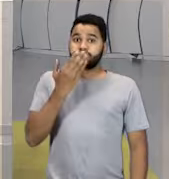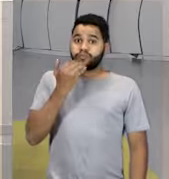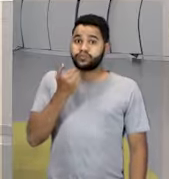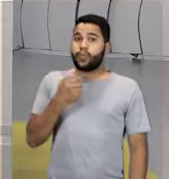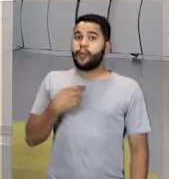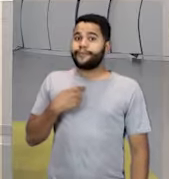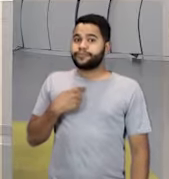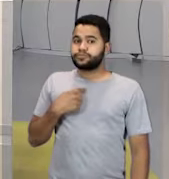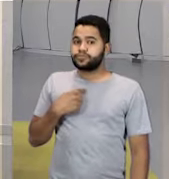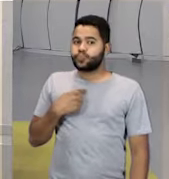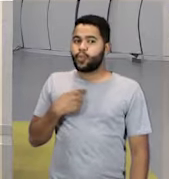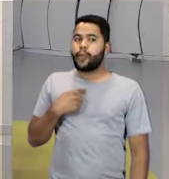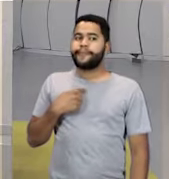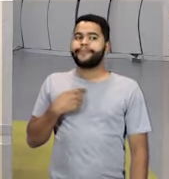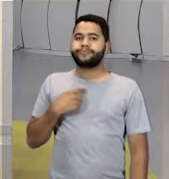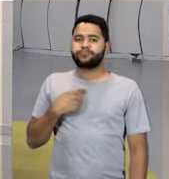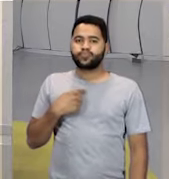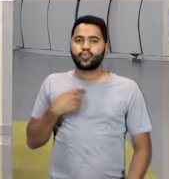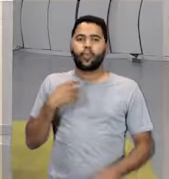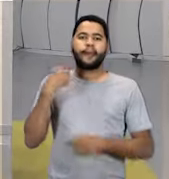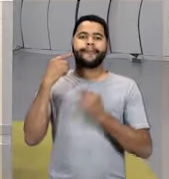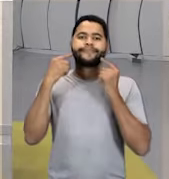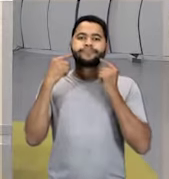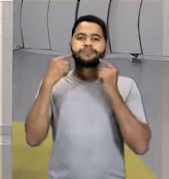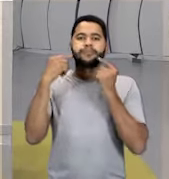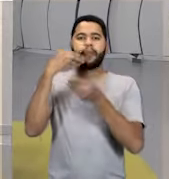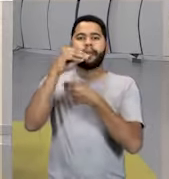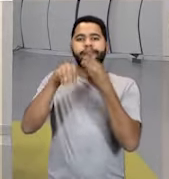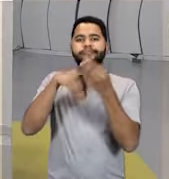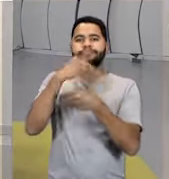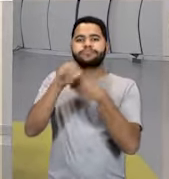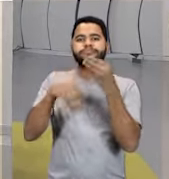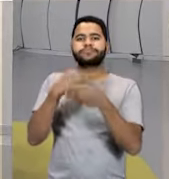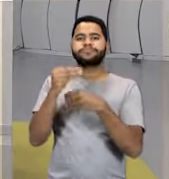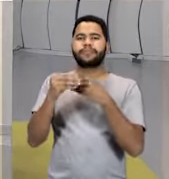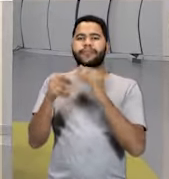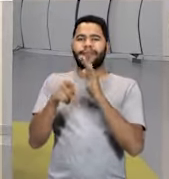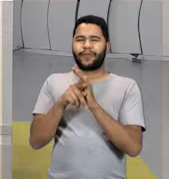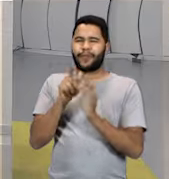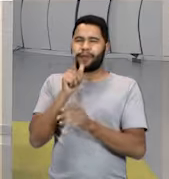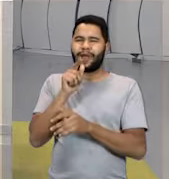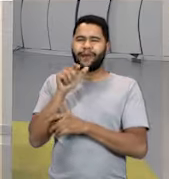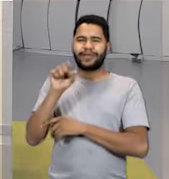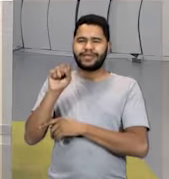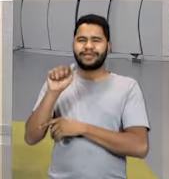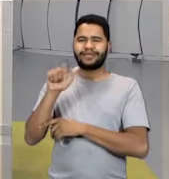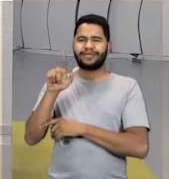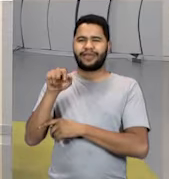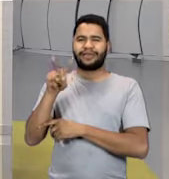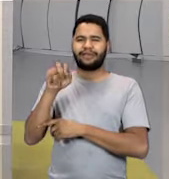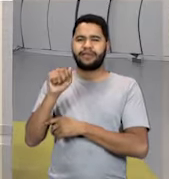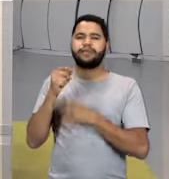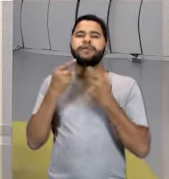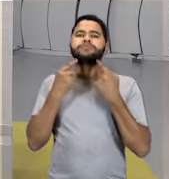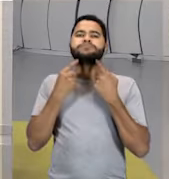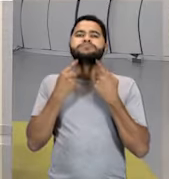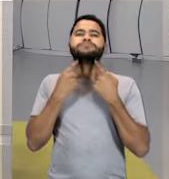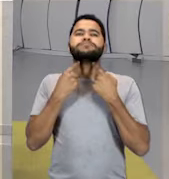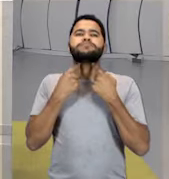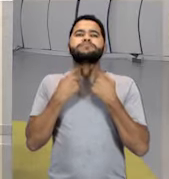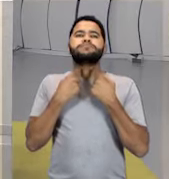comida, ela se misturou à saliva, ela começou a virar uma massa e desceu pelo